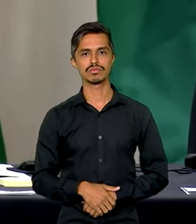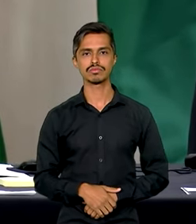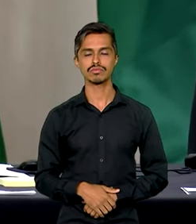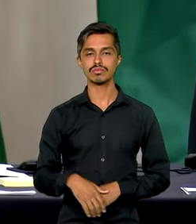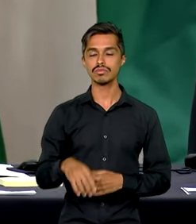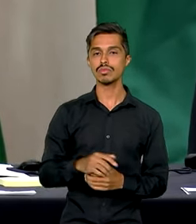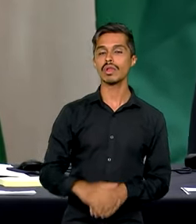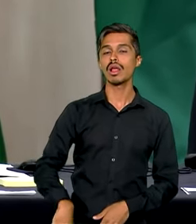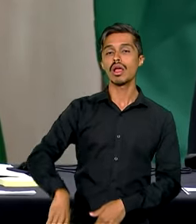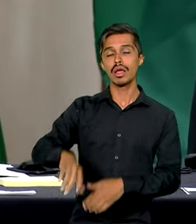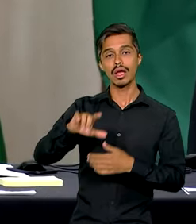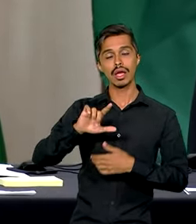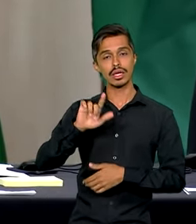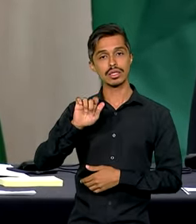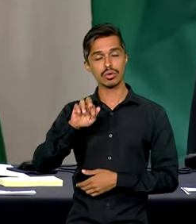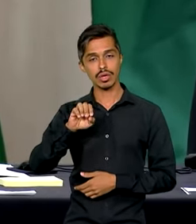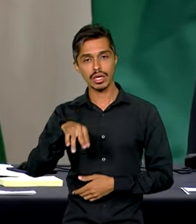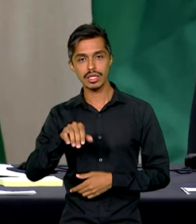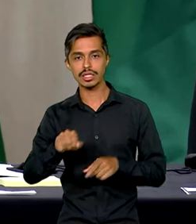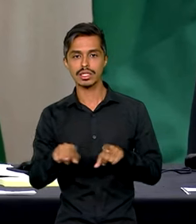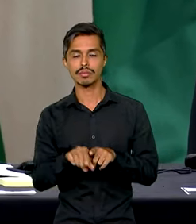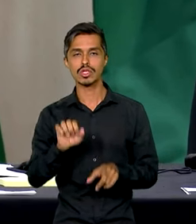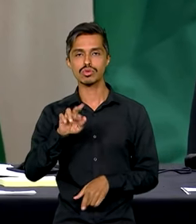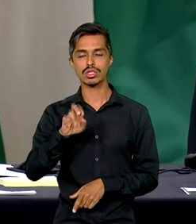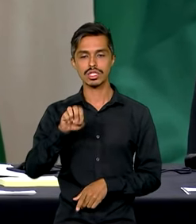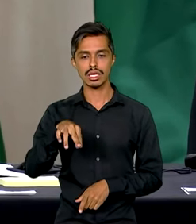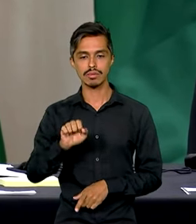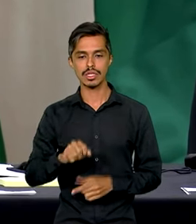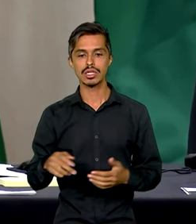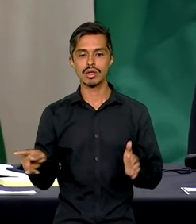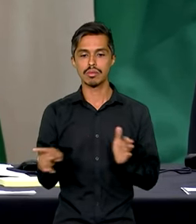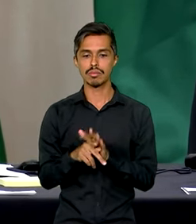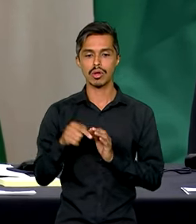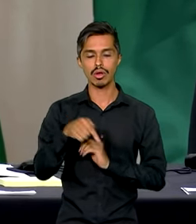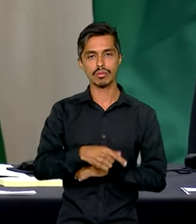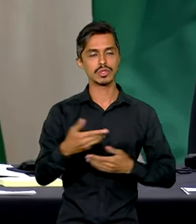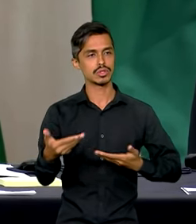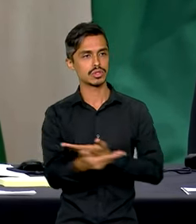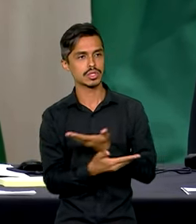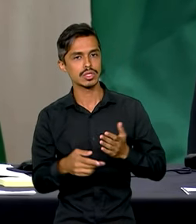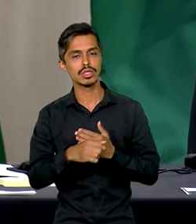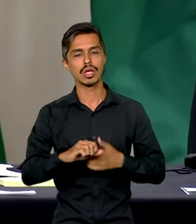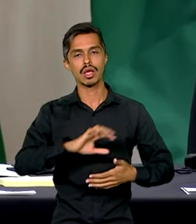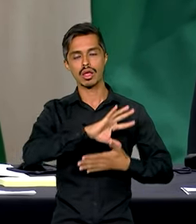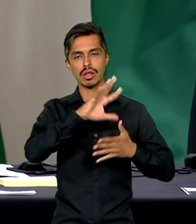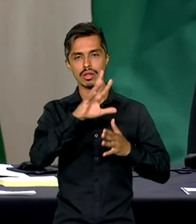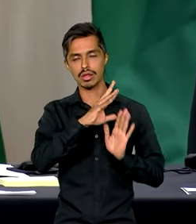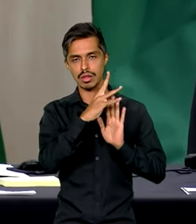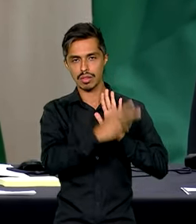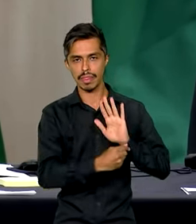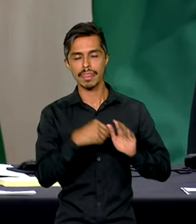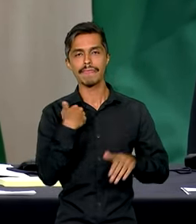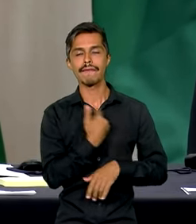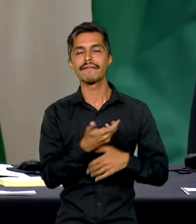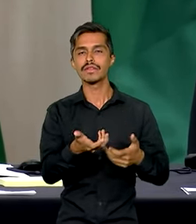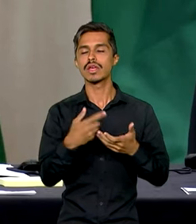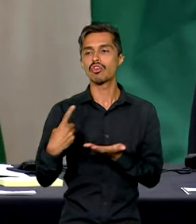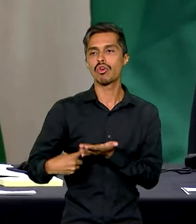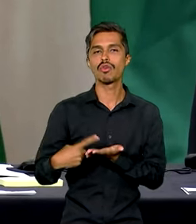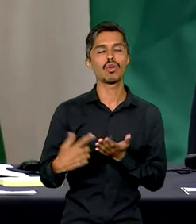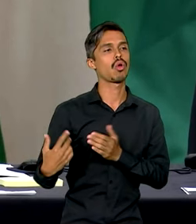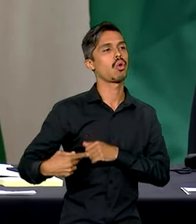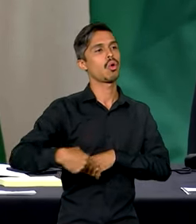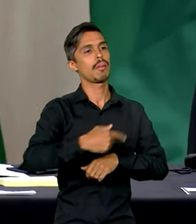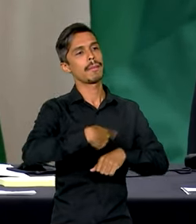surinam que também são países membros da organização do Tratado de cooperação amazônica queremos convidar outros